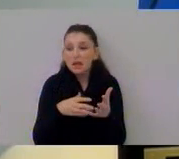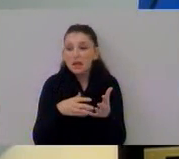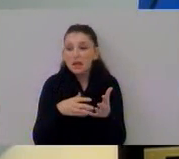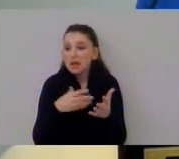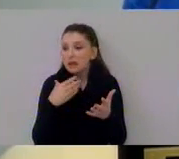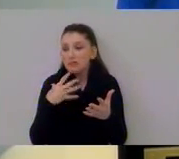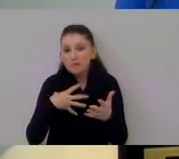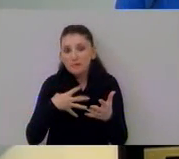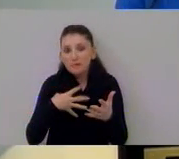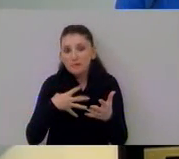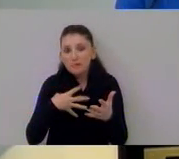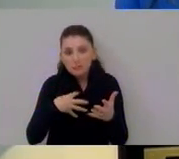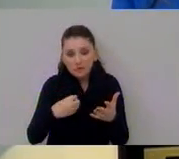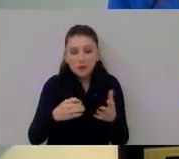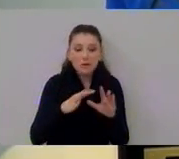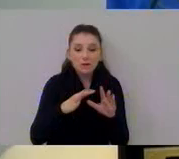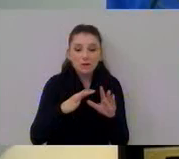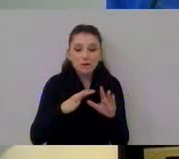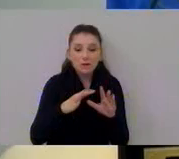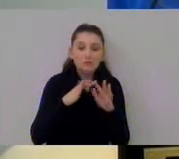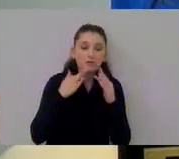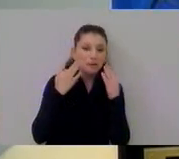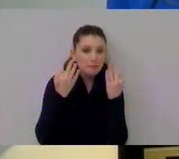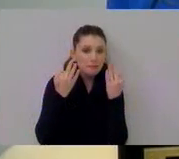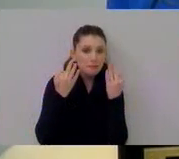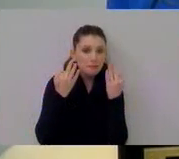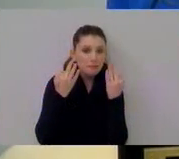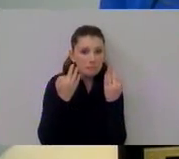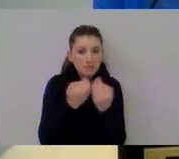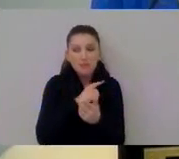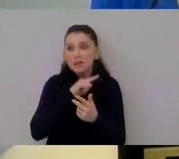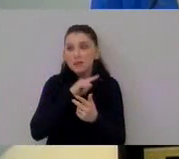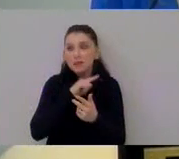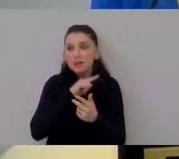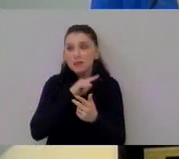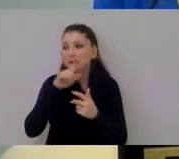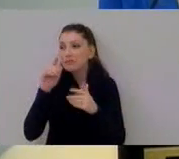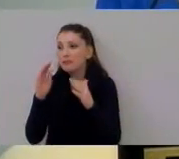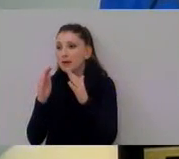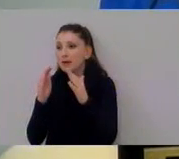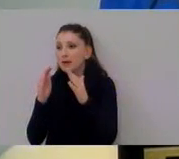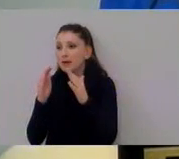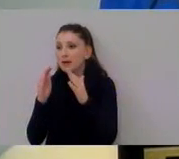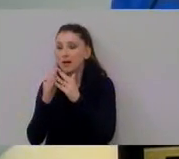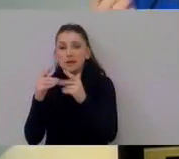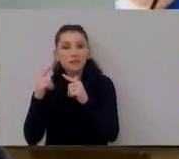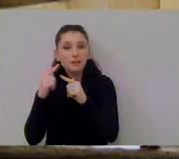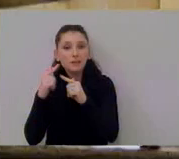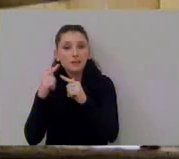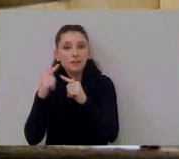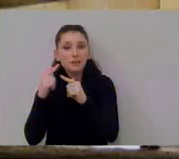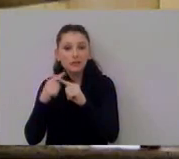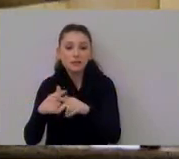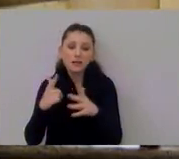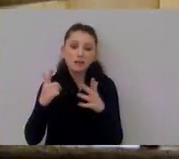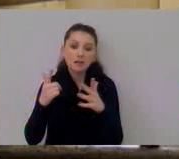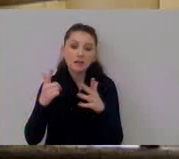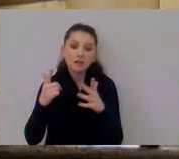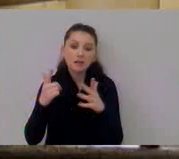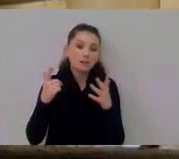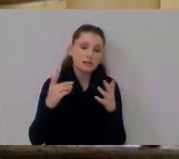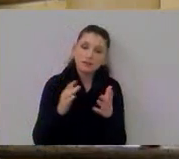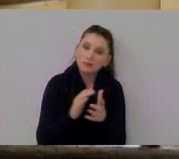família, onde a gente vai à igreja, onde a gente consolida a nossa